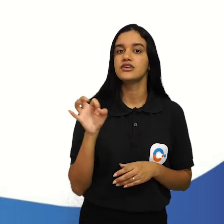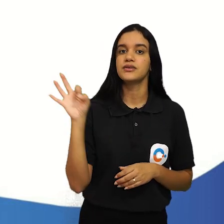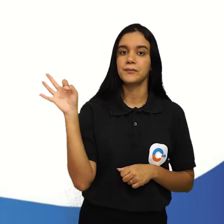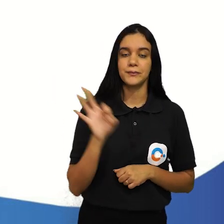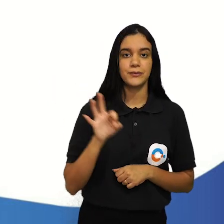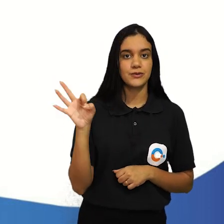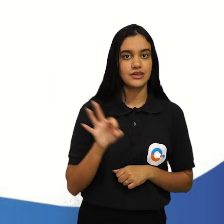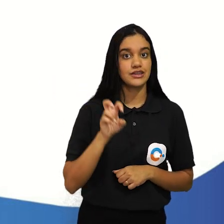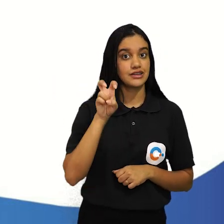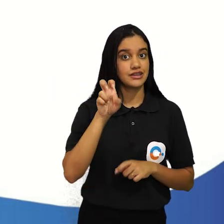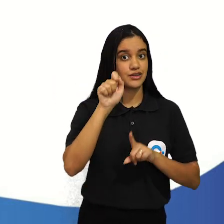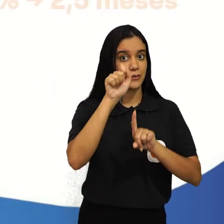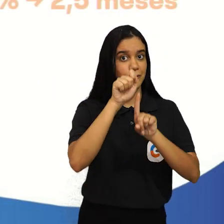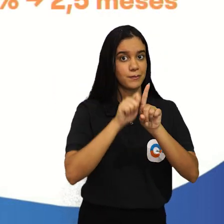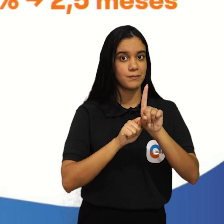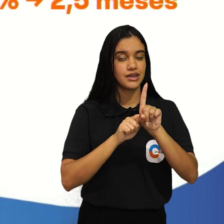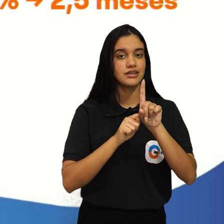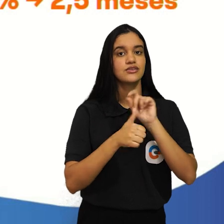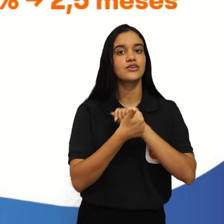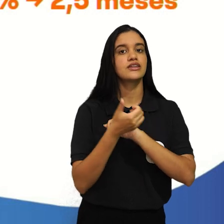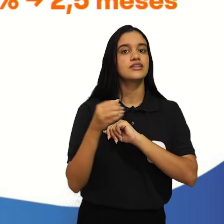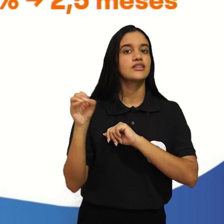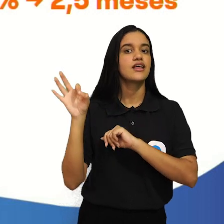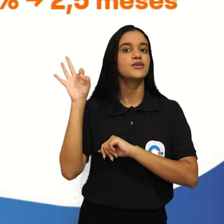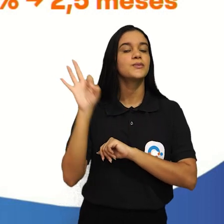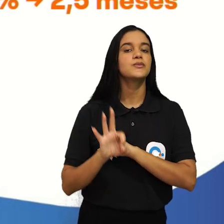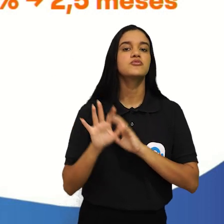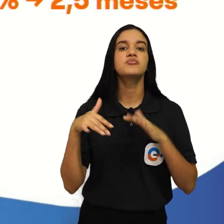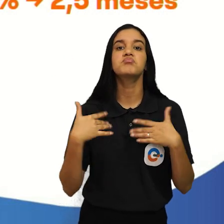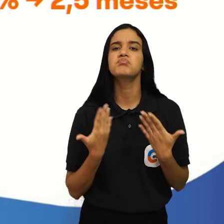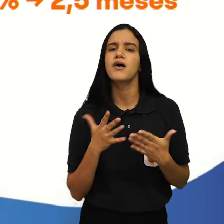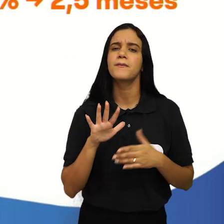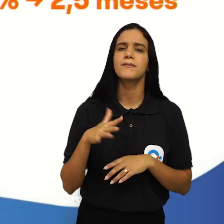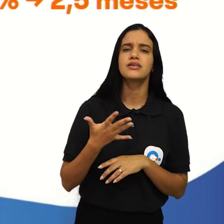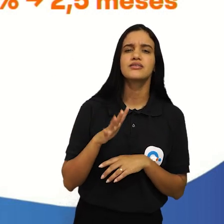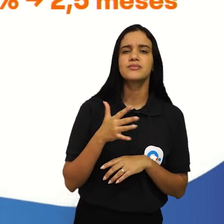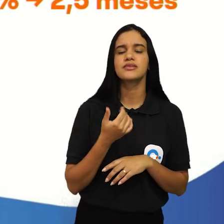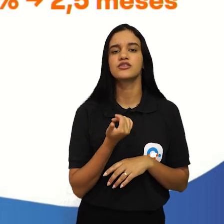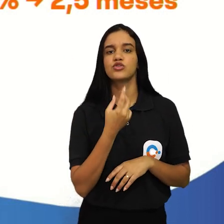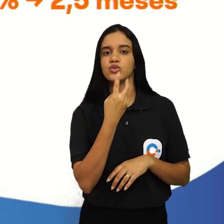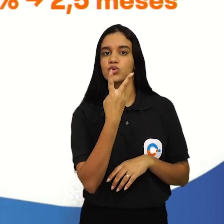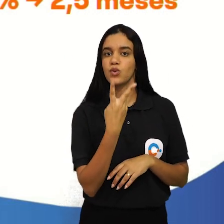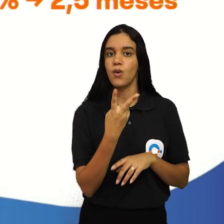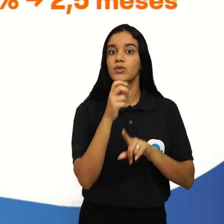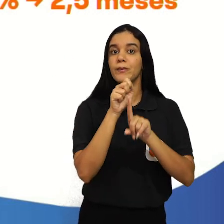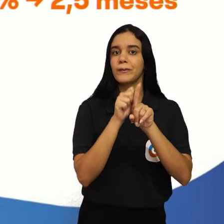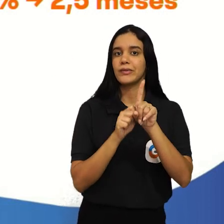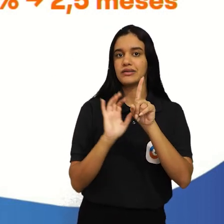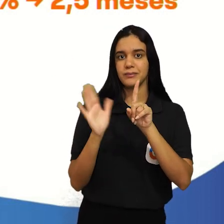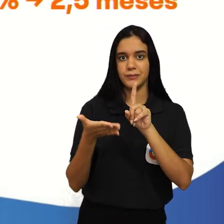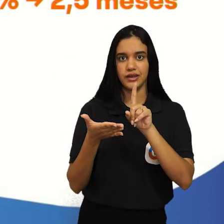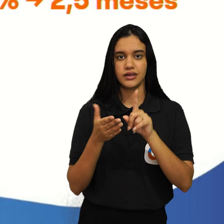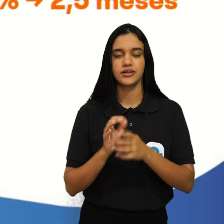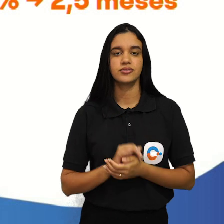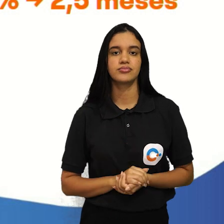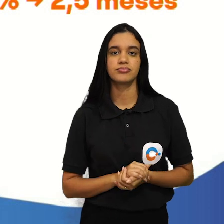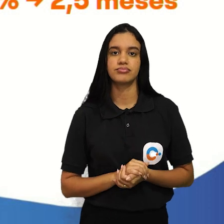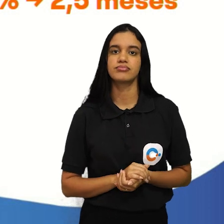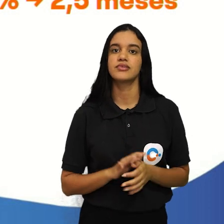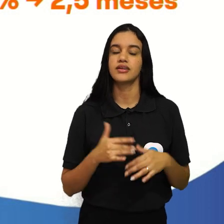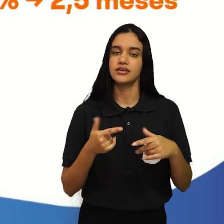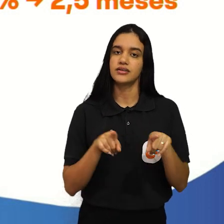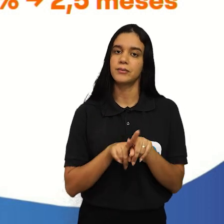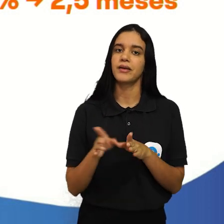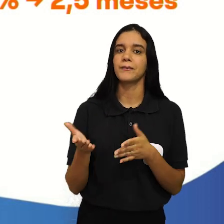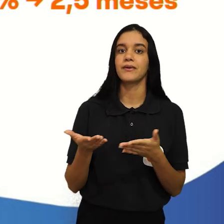em 5 meses, 10% vai ser, em média, 2 meses e meio. Duas grandezas